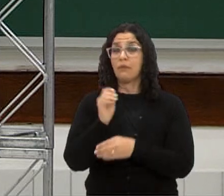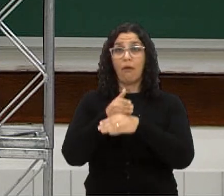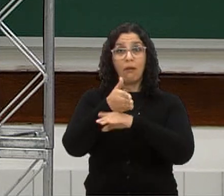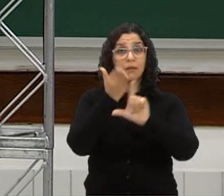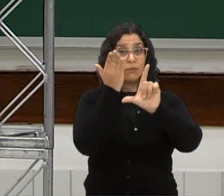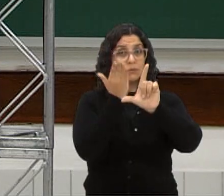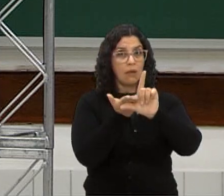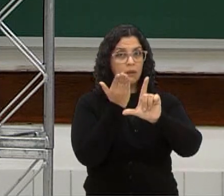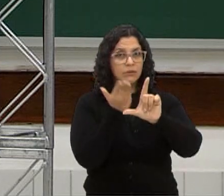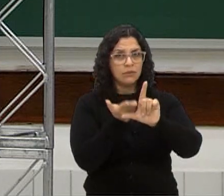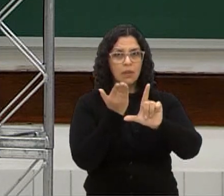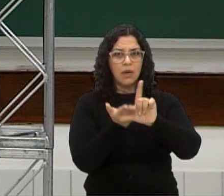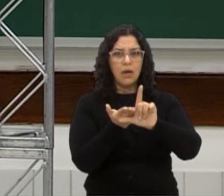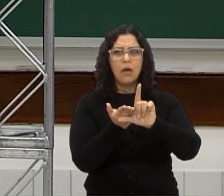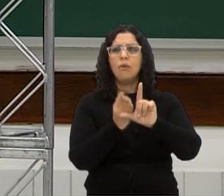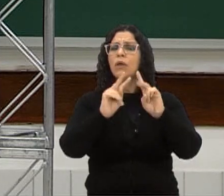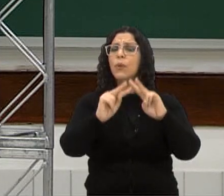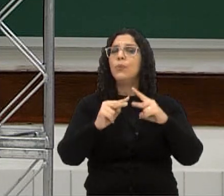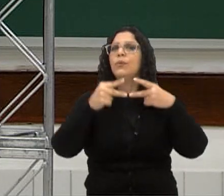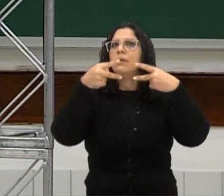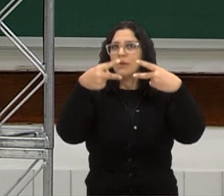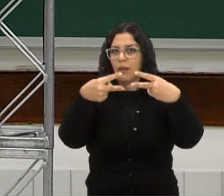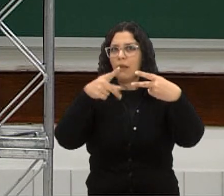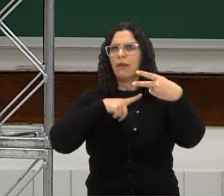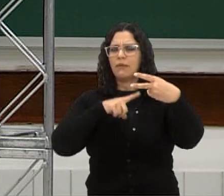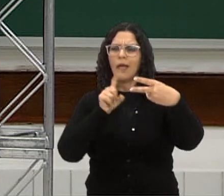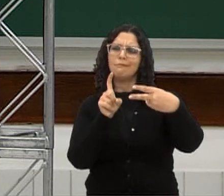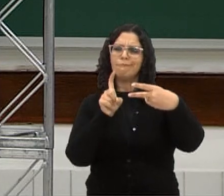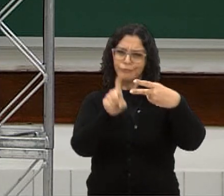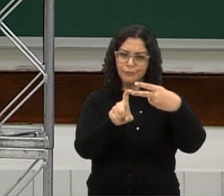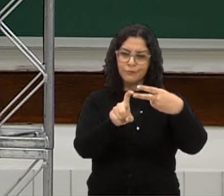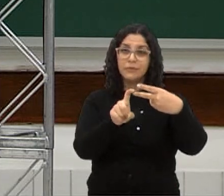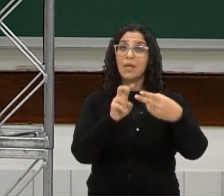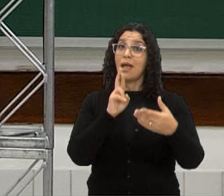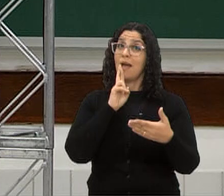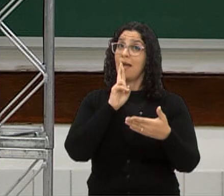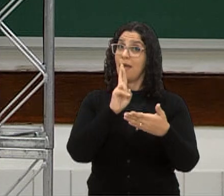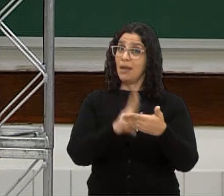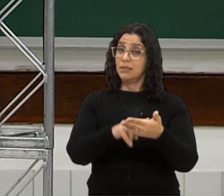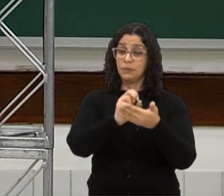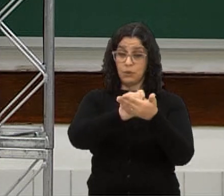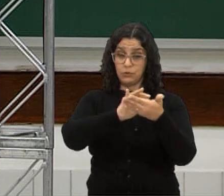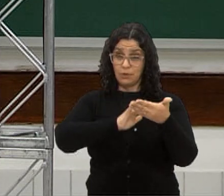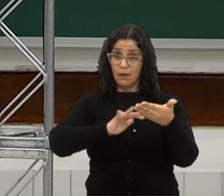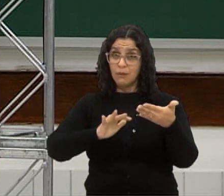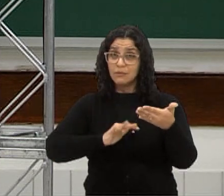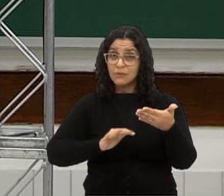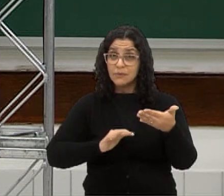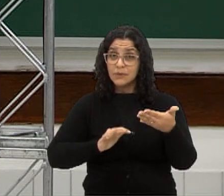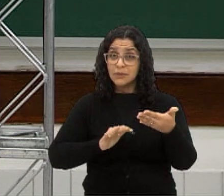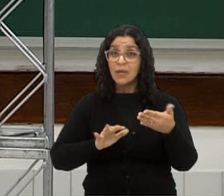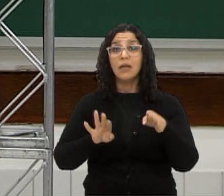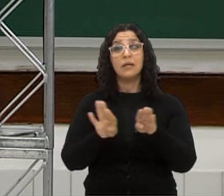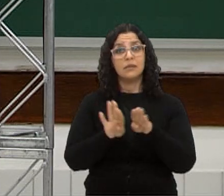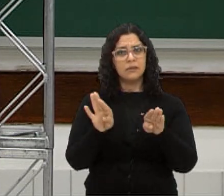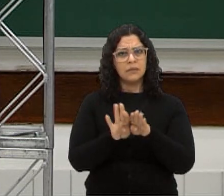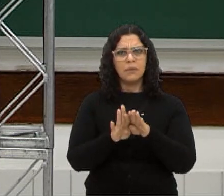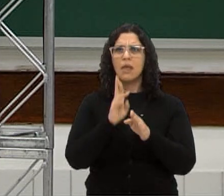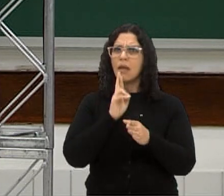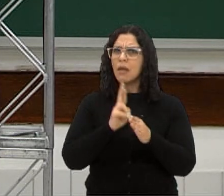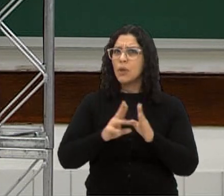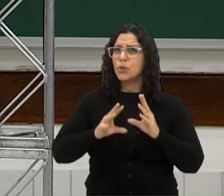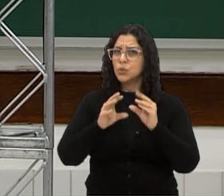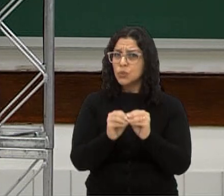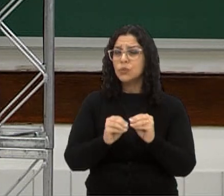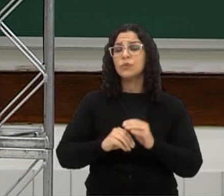o Google Classroom, o que você precisa fazer? Você precisa clicar no link da atividade e clicando nesse